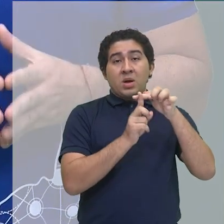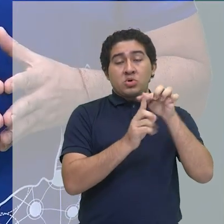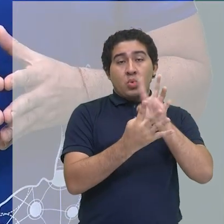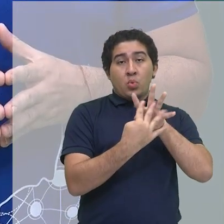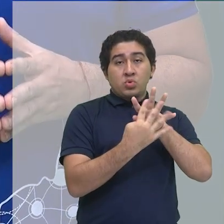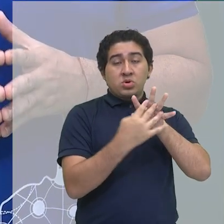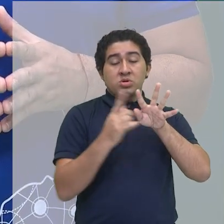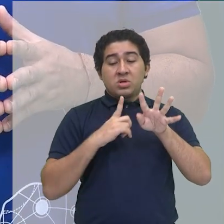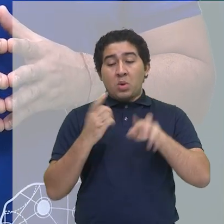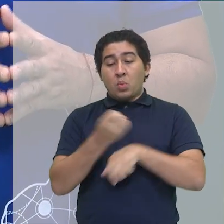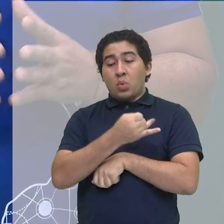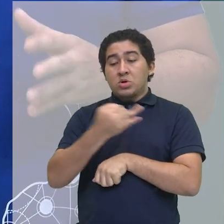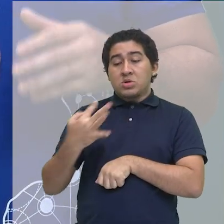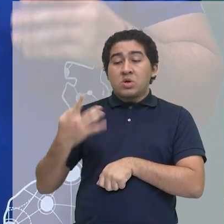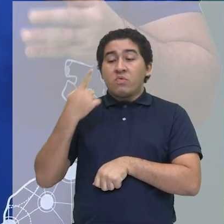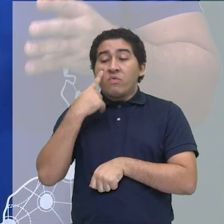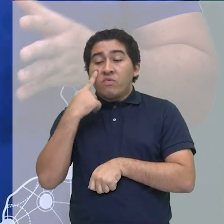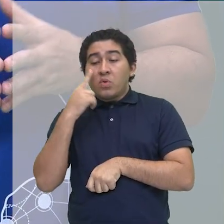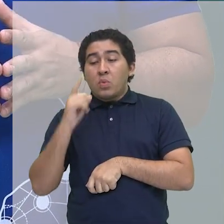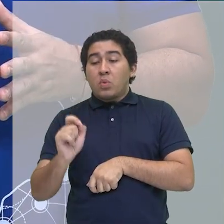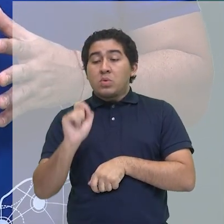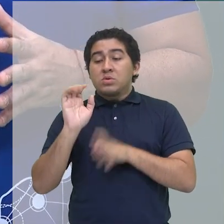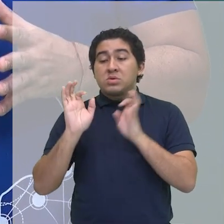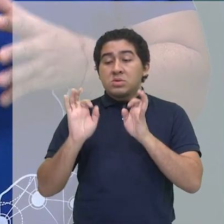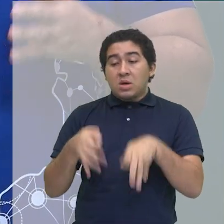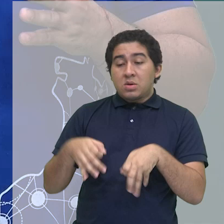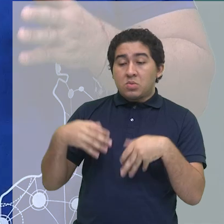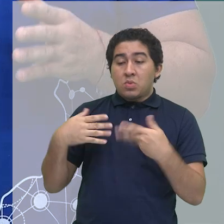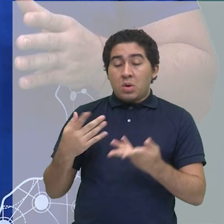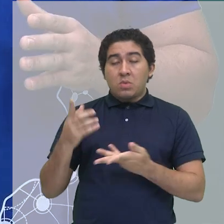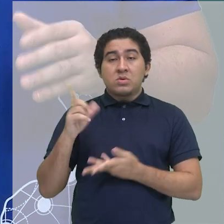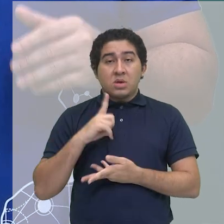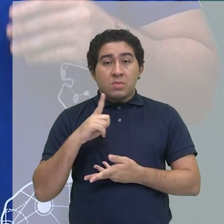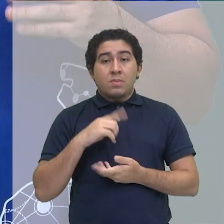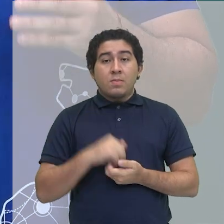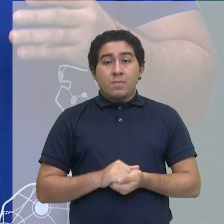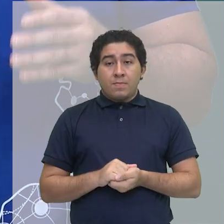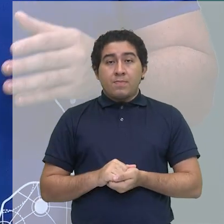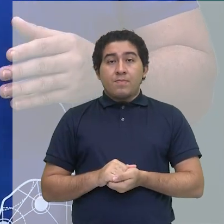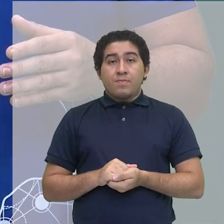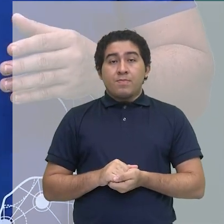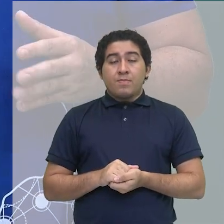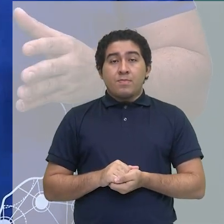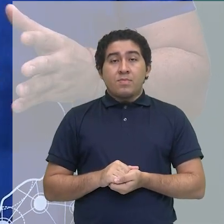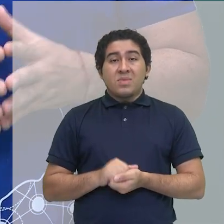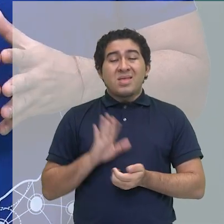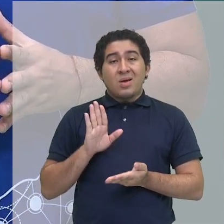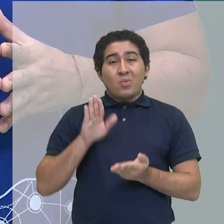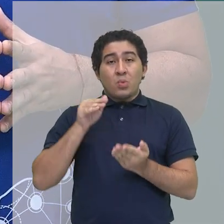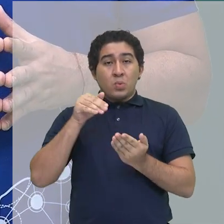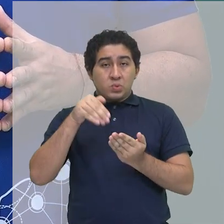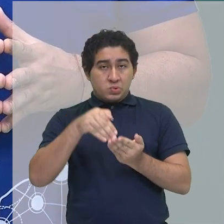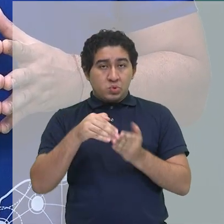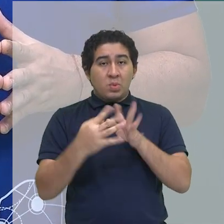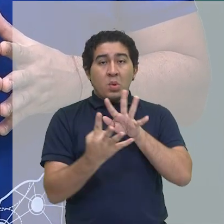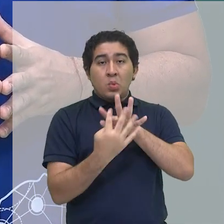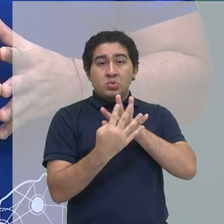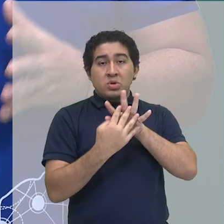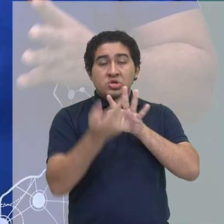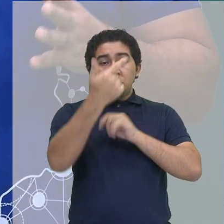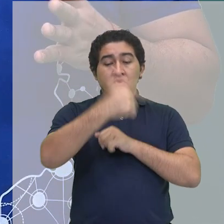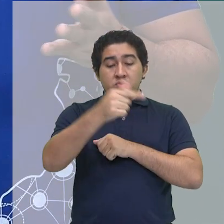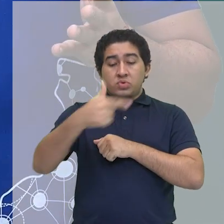para a primeira, ok? Sempre. O que nós vamos fazer? Nós vamos duplicar a última,